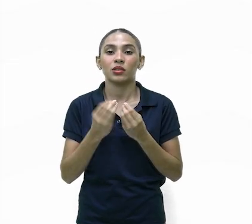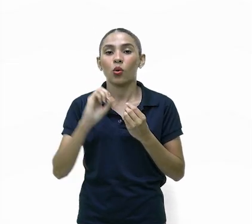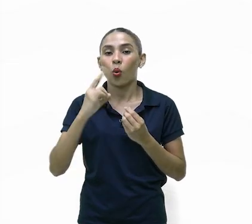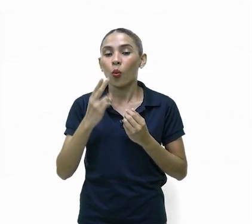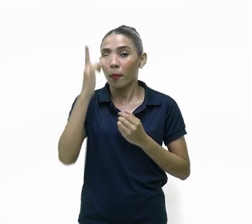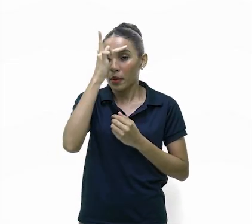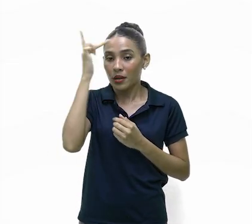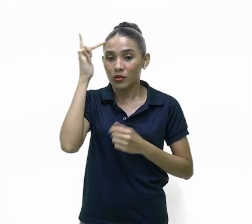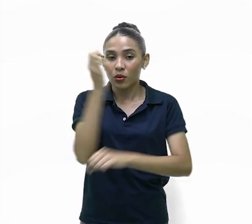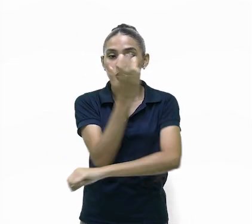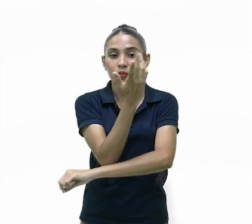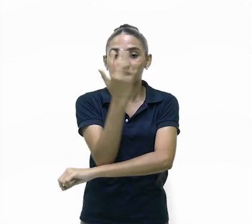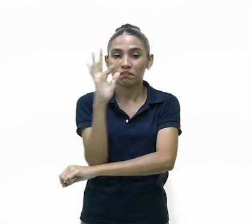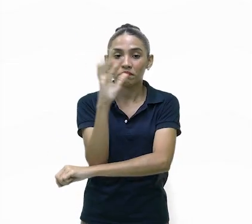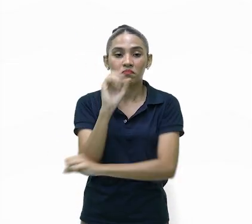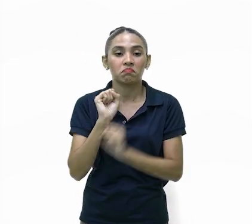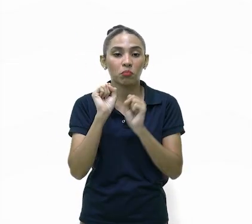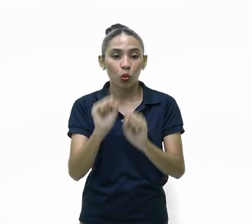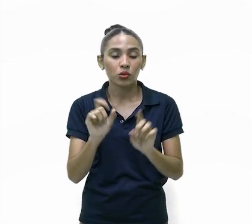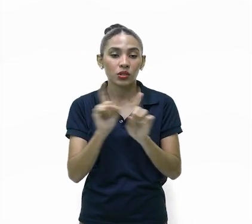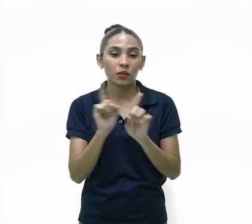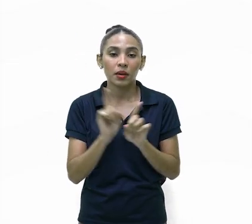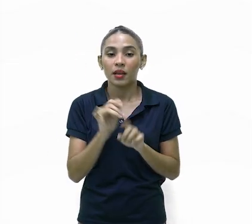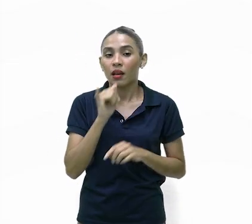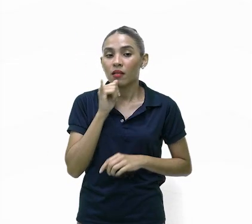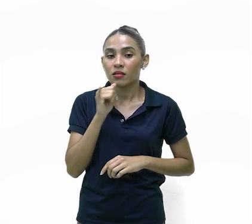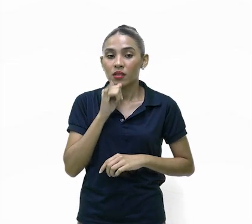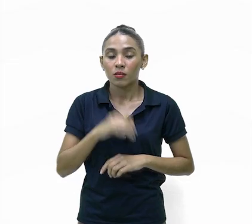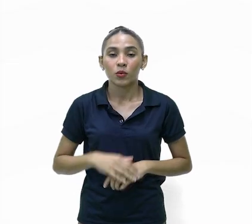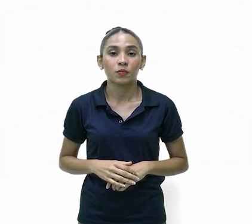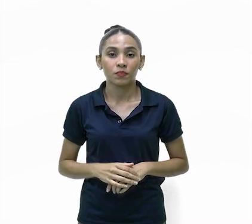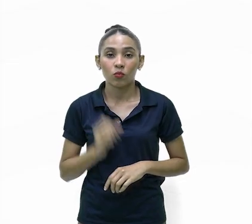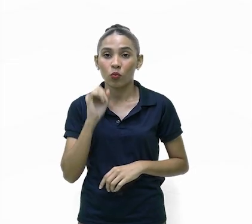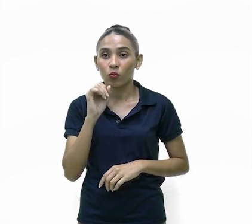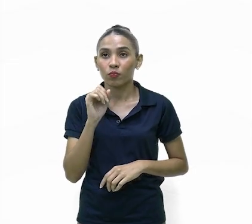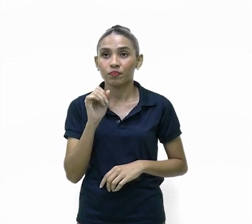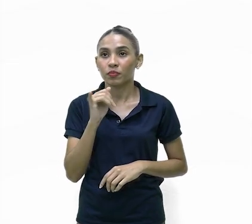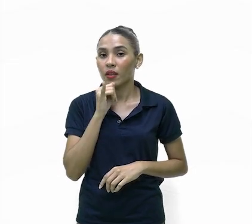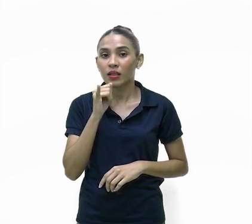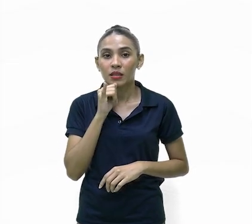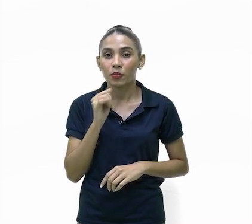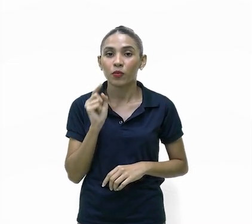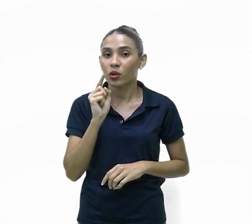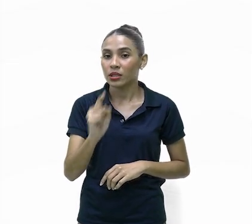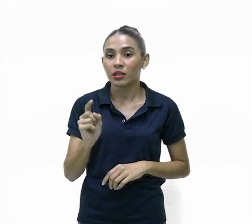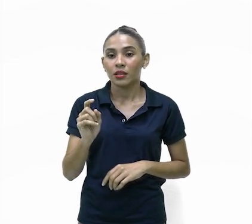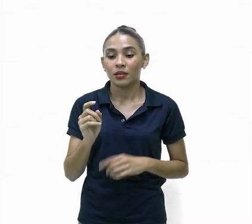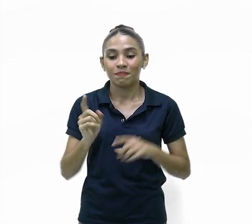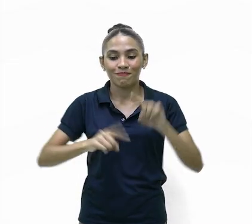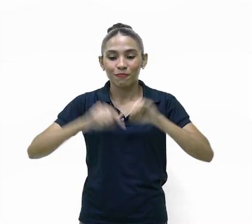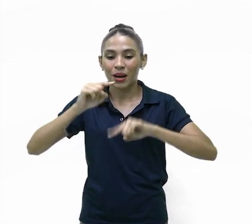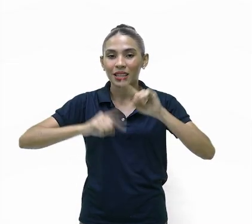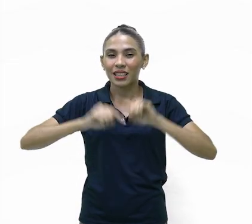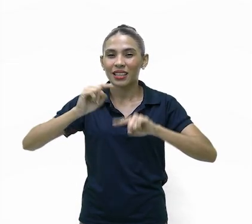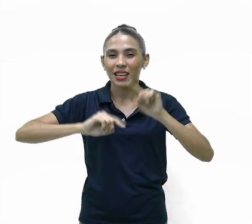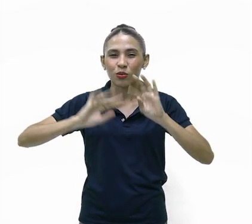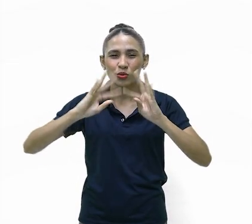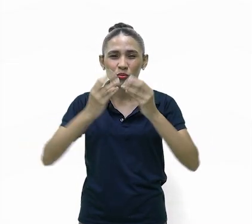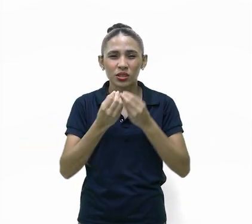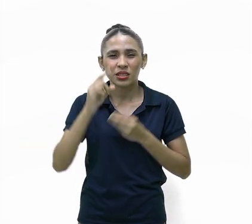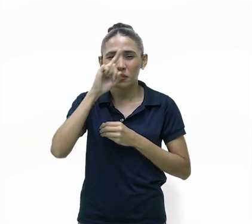ambientais, a exposição aos agentes pode ser, por exemplo, né, quando você está lidando aí com material